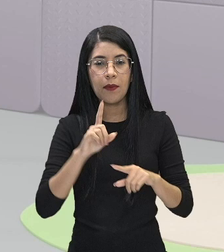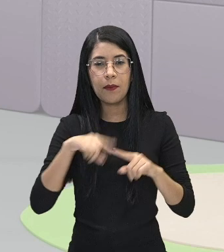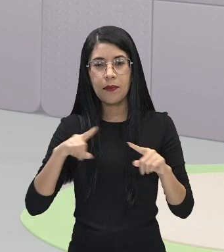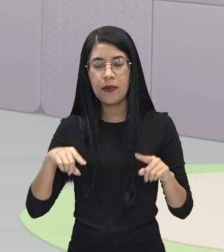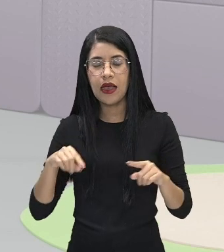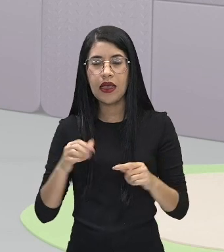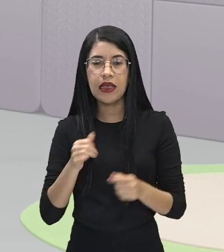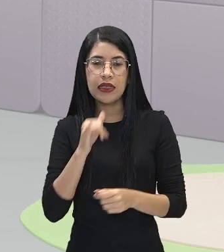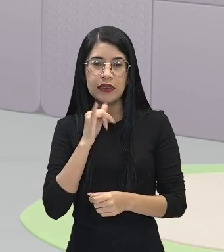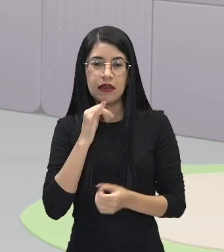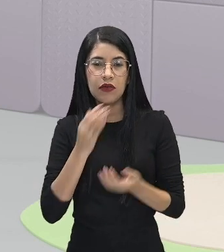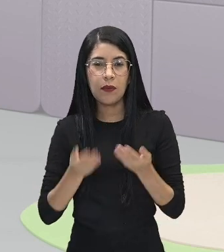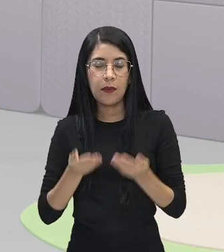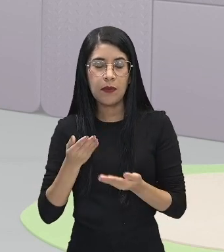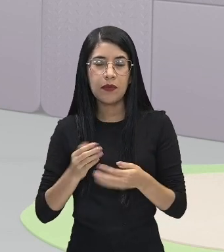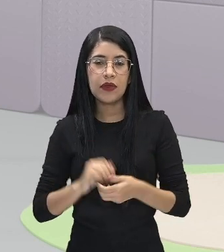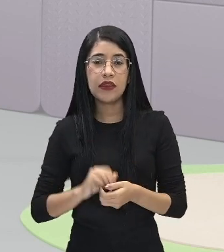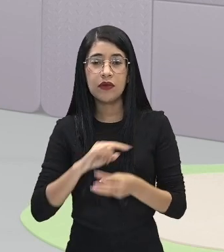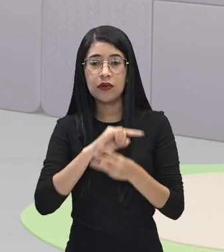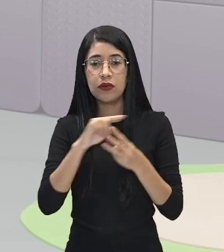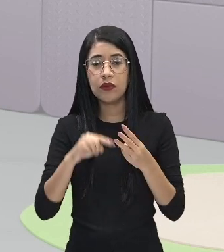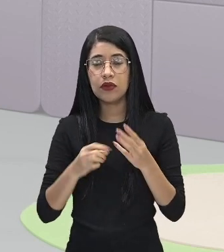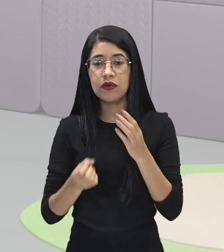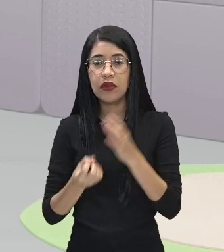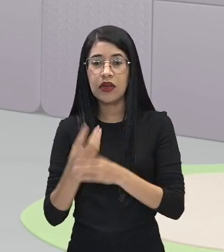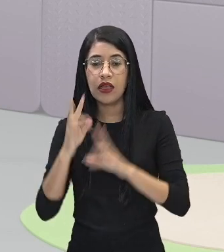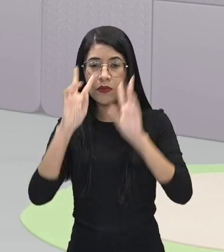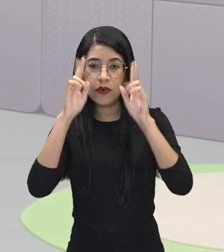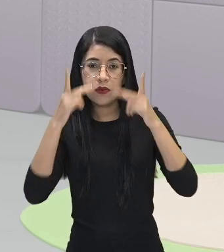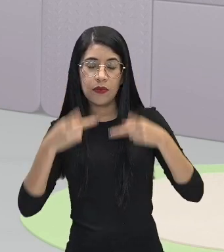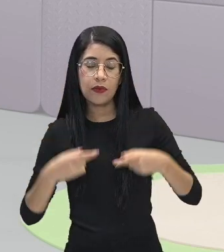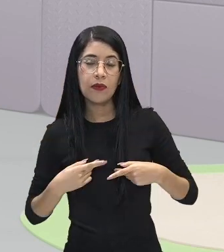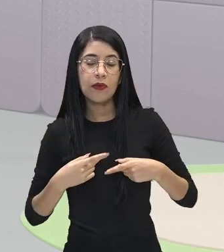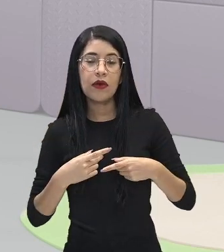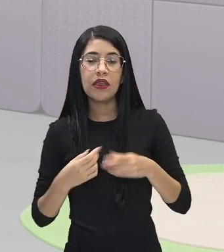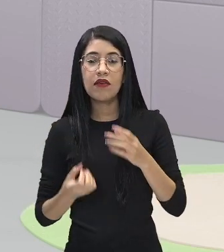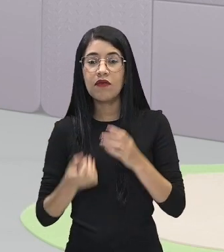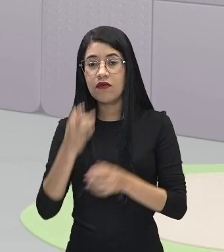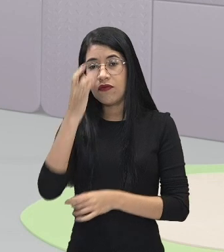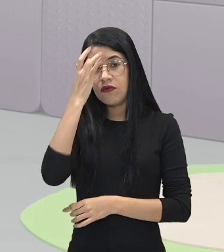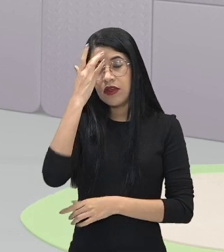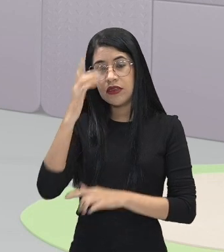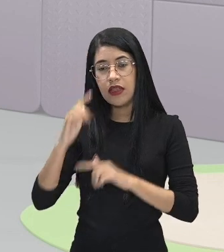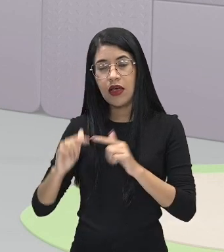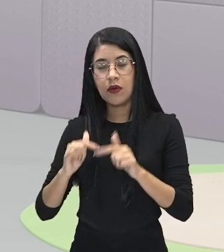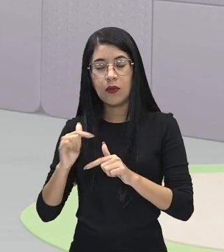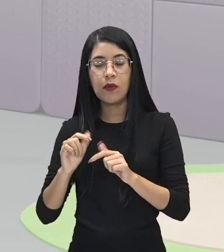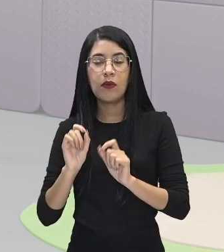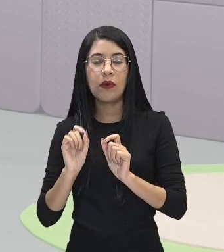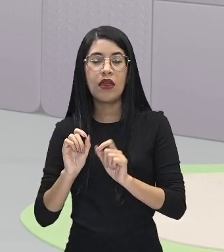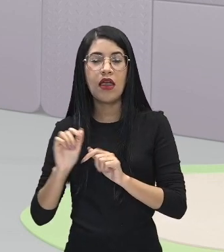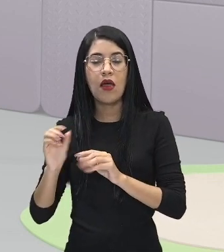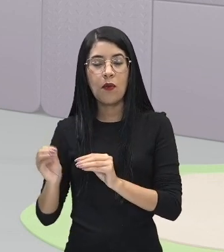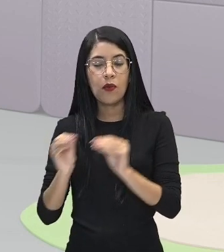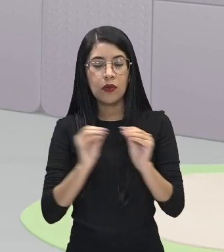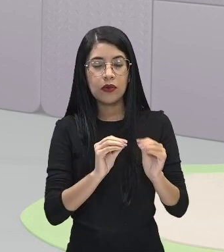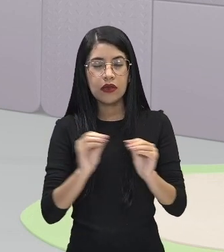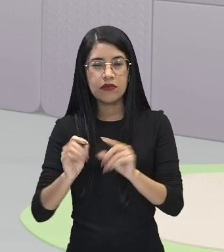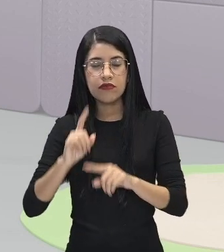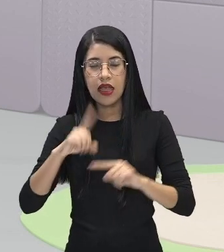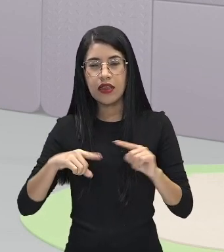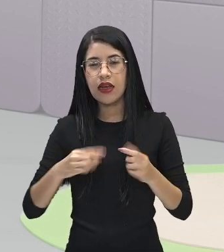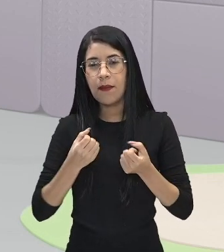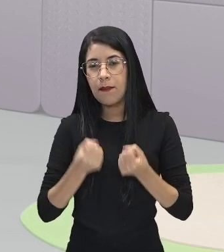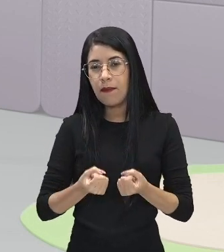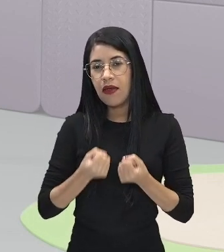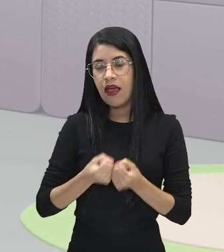cargas, por exemplo. E todas essas são invenções humanas, né? Que facilitaram o transporte de materiais, né, muito